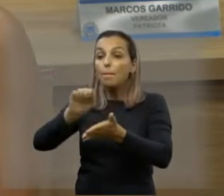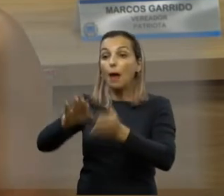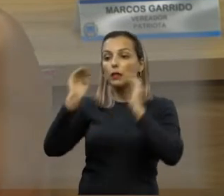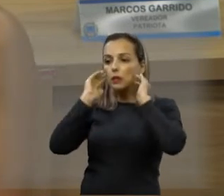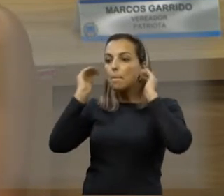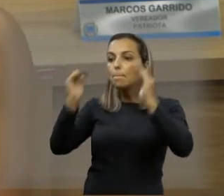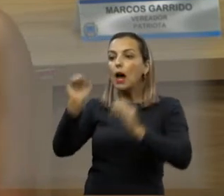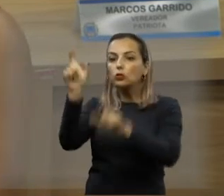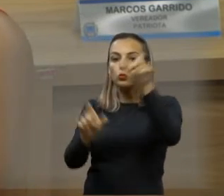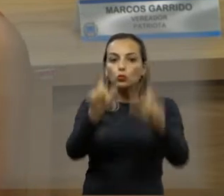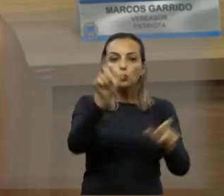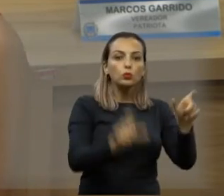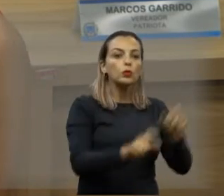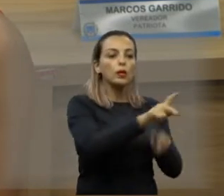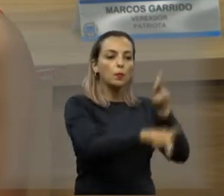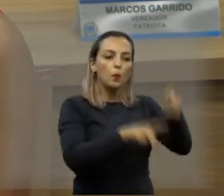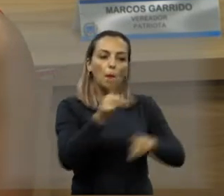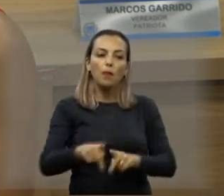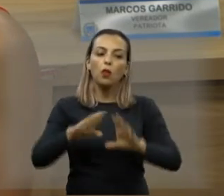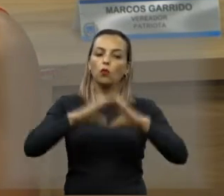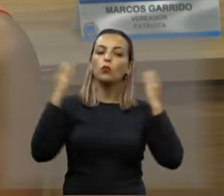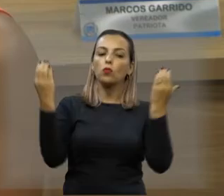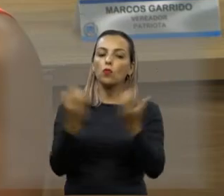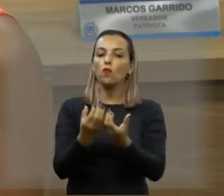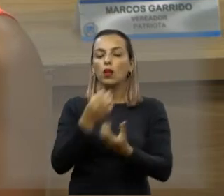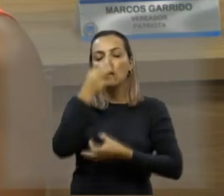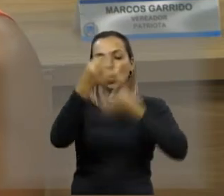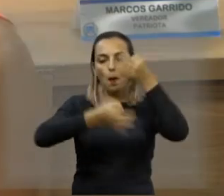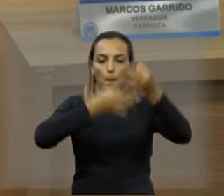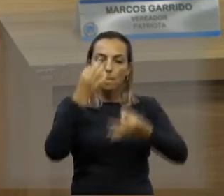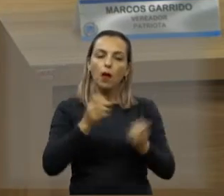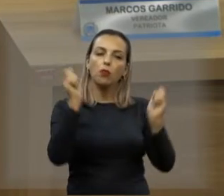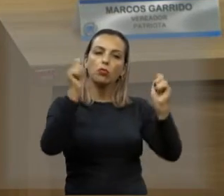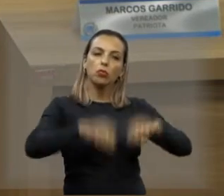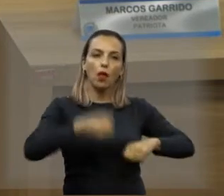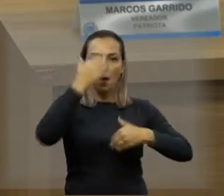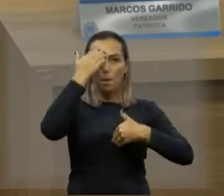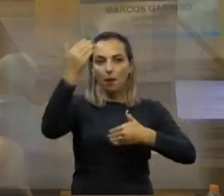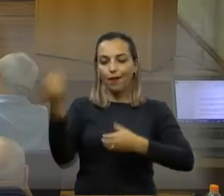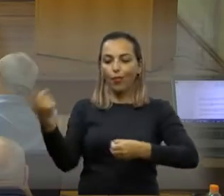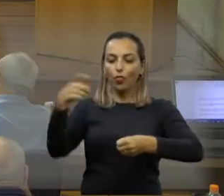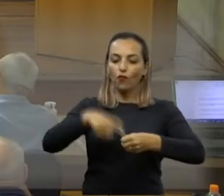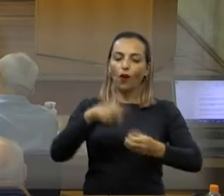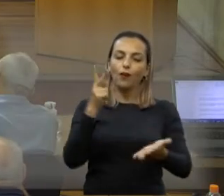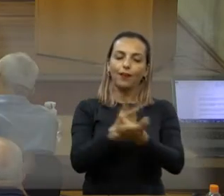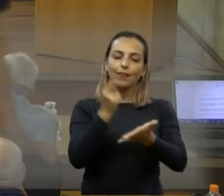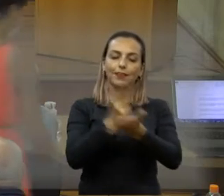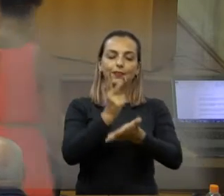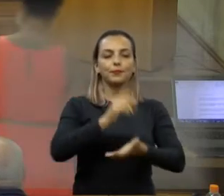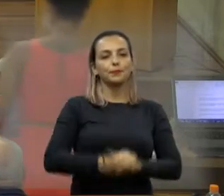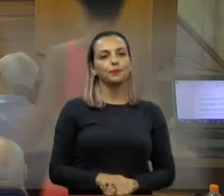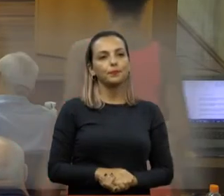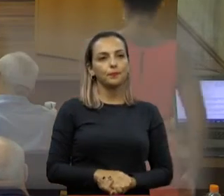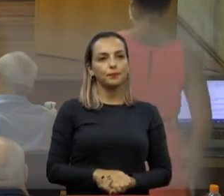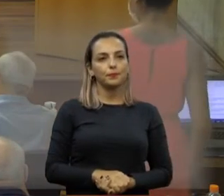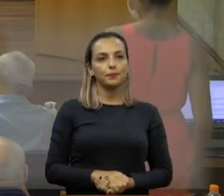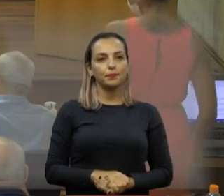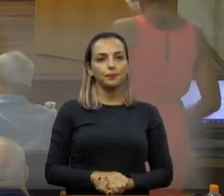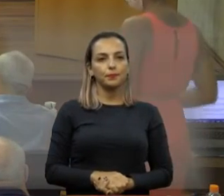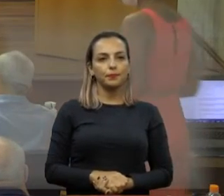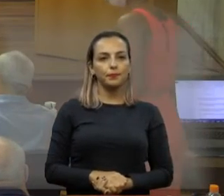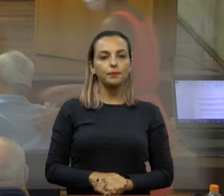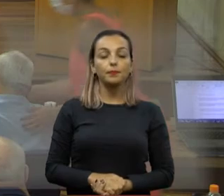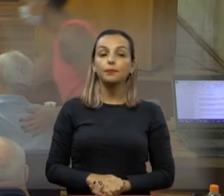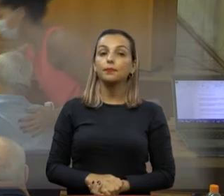vontades e as ideias do povo que participou das conferências obrigado e volte sempre e obrigado vereadora